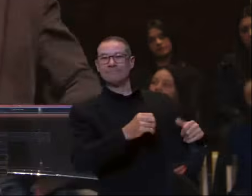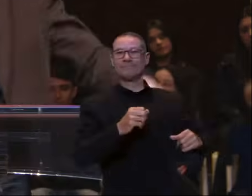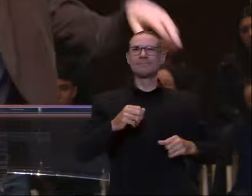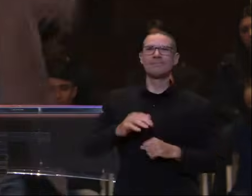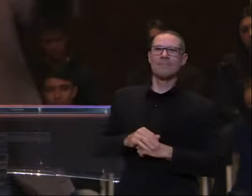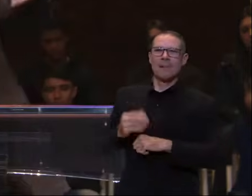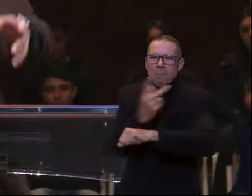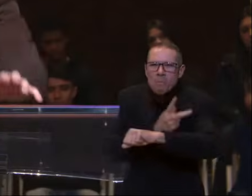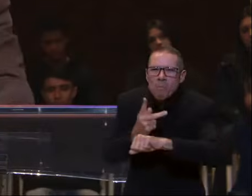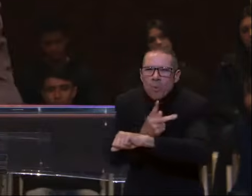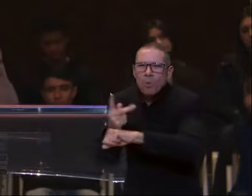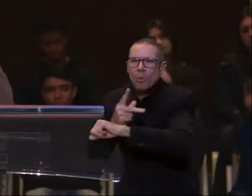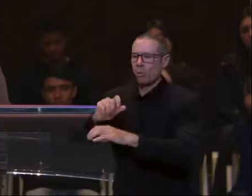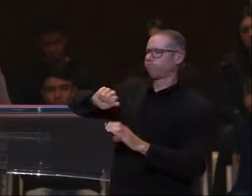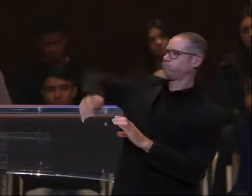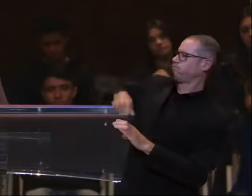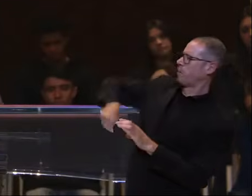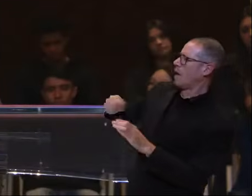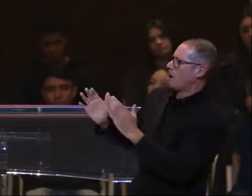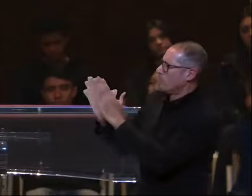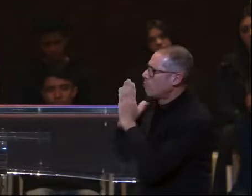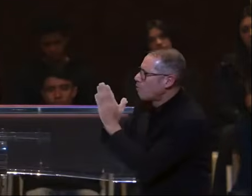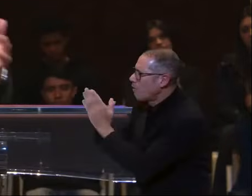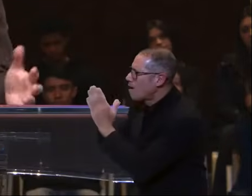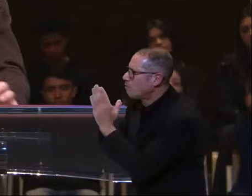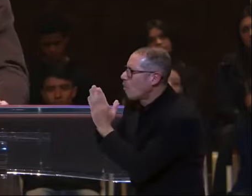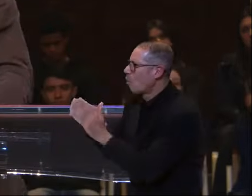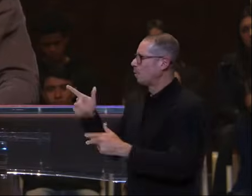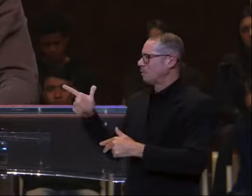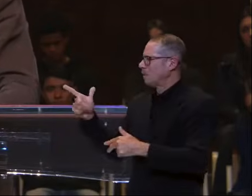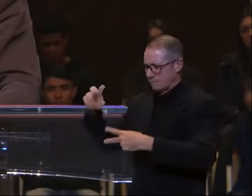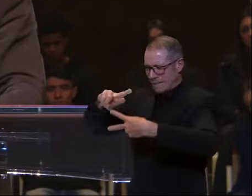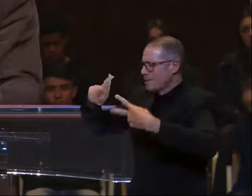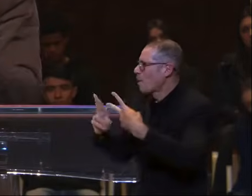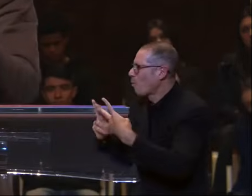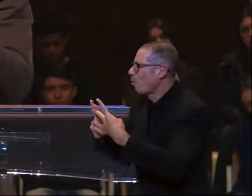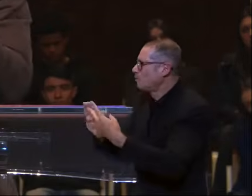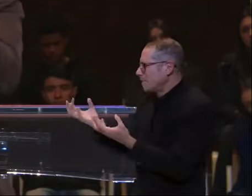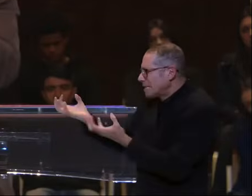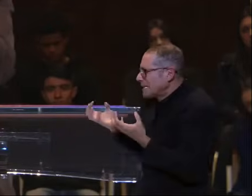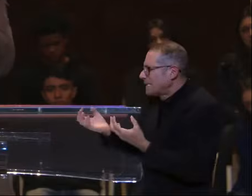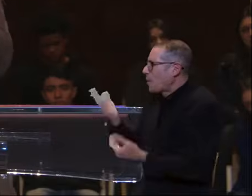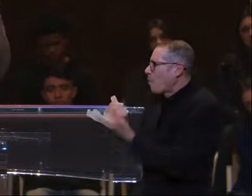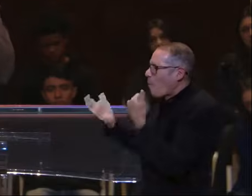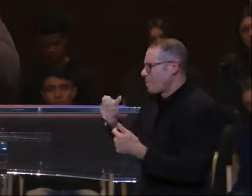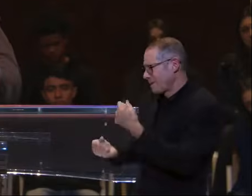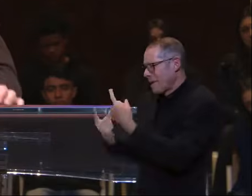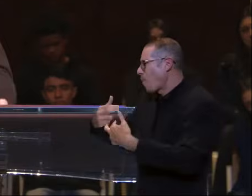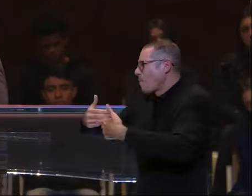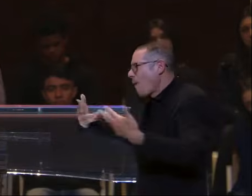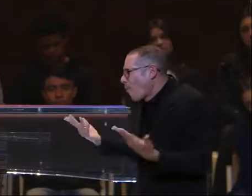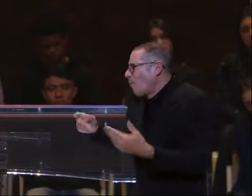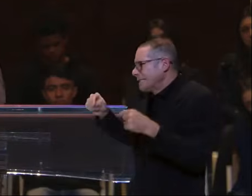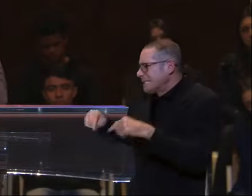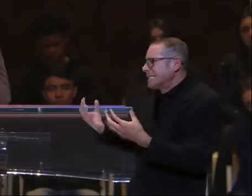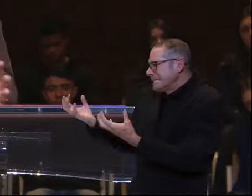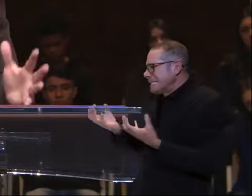desceu, procurou o cozinheiro, falou: por favor, eu não tenho recurso, mas eu queria comer alguma coisa